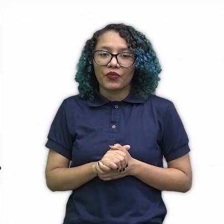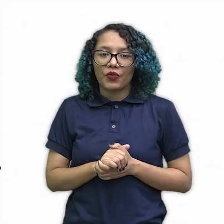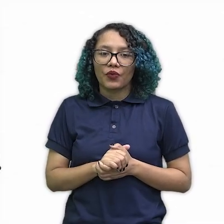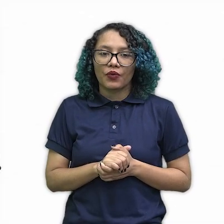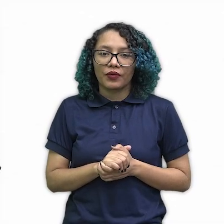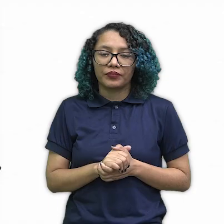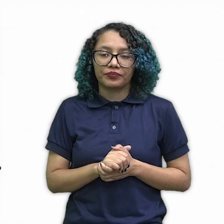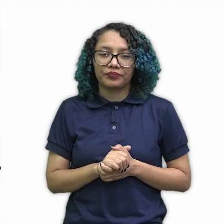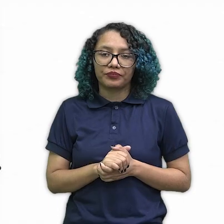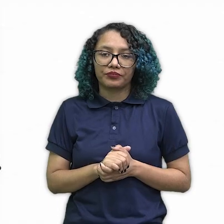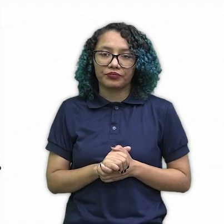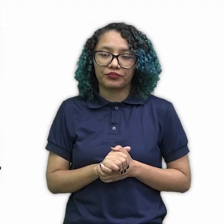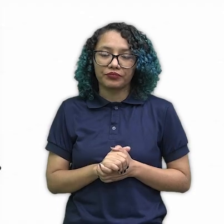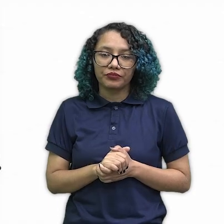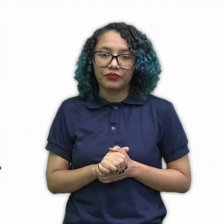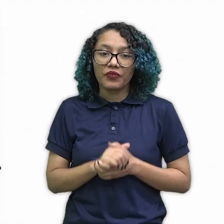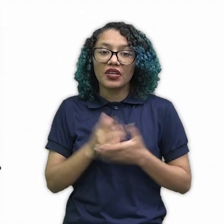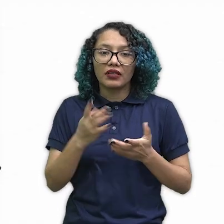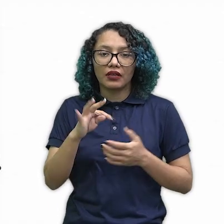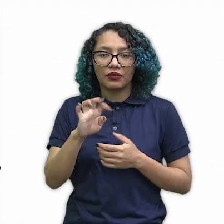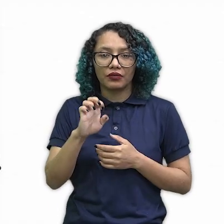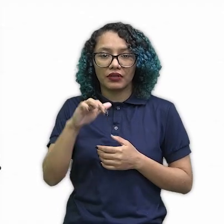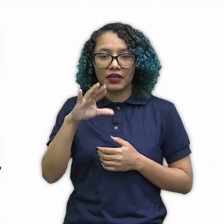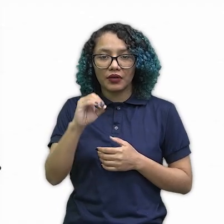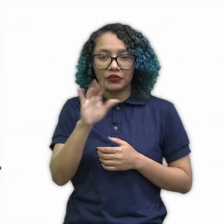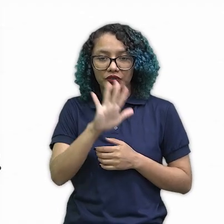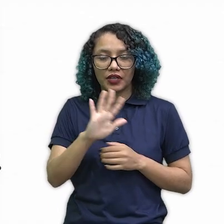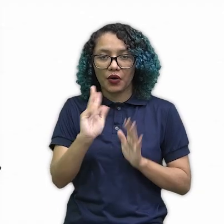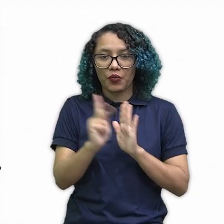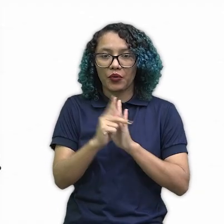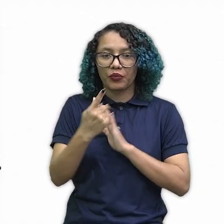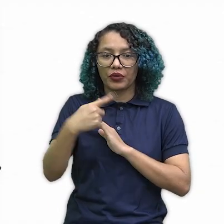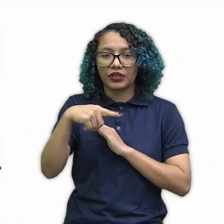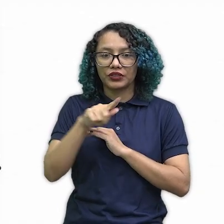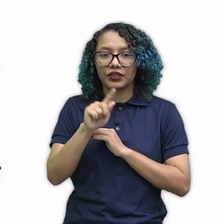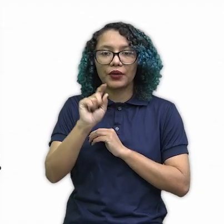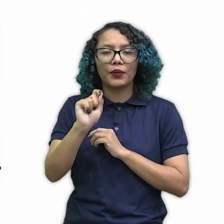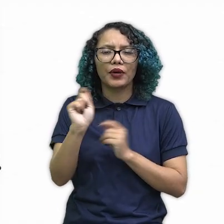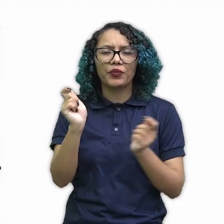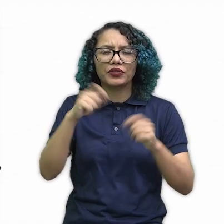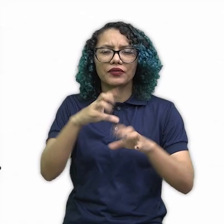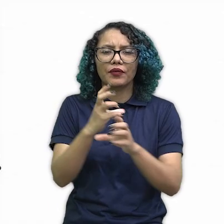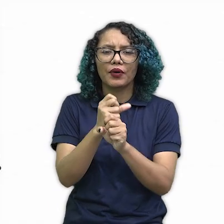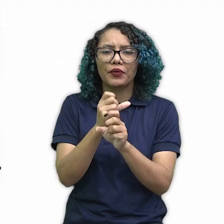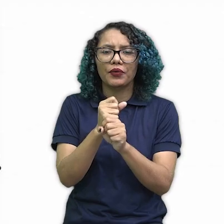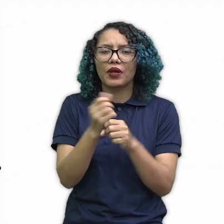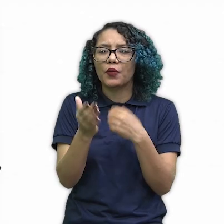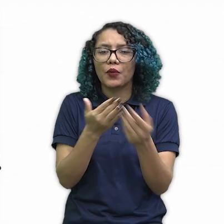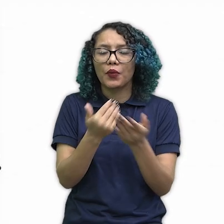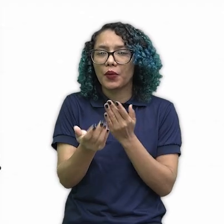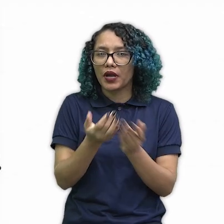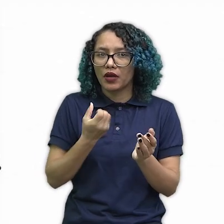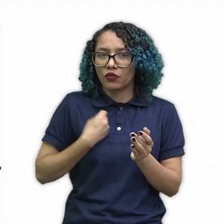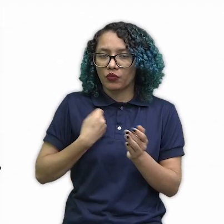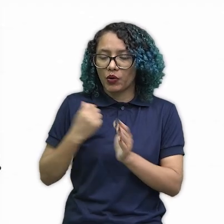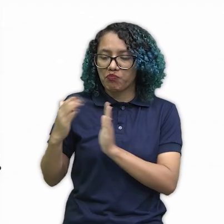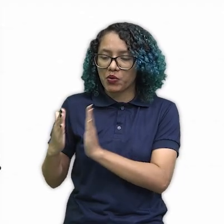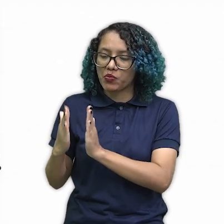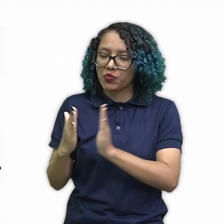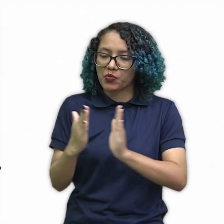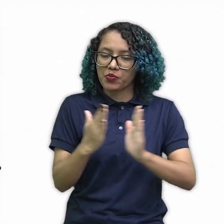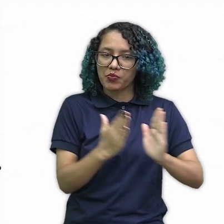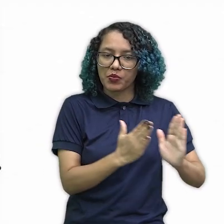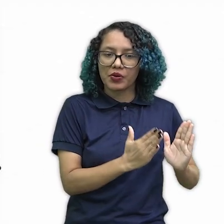ó. O termo geral de uma progressão geométrica, PG, nos permite calcular qualquer termo da